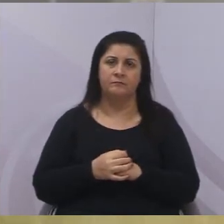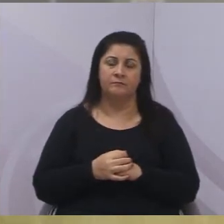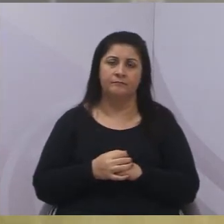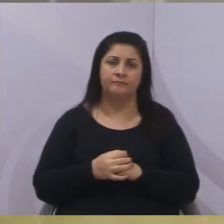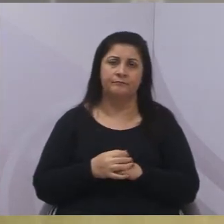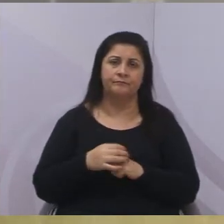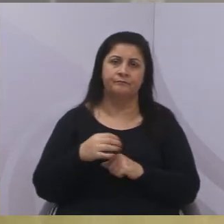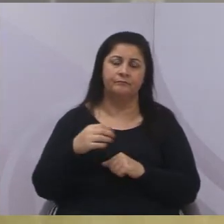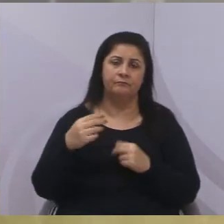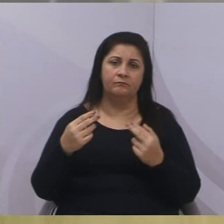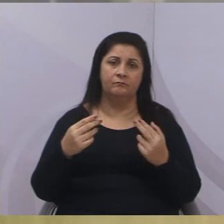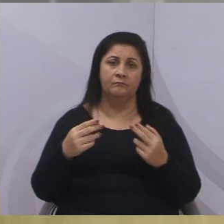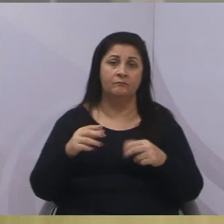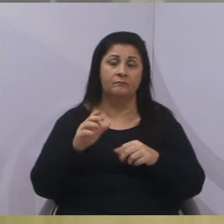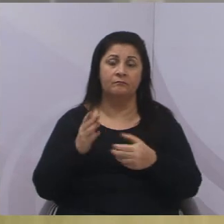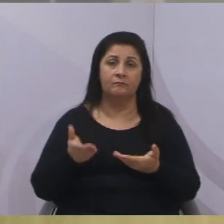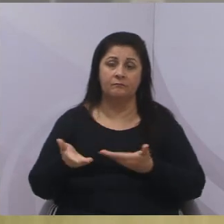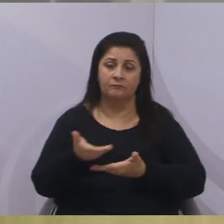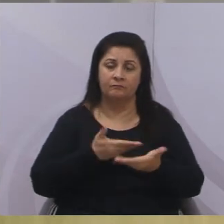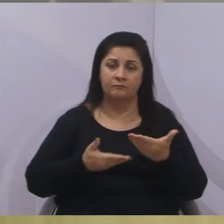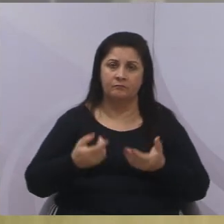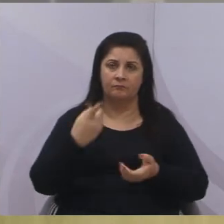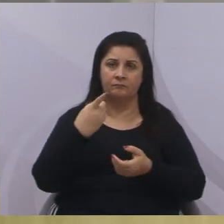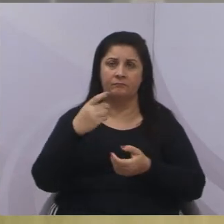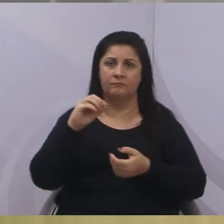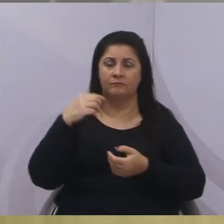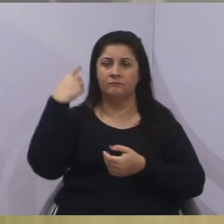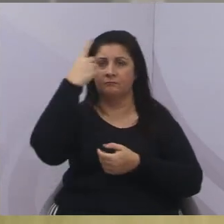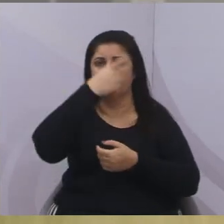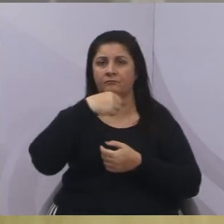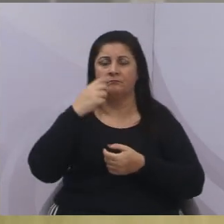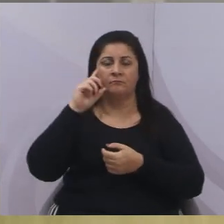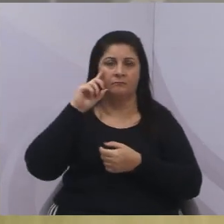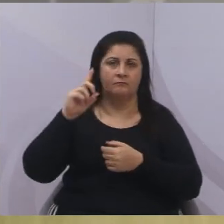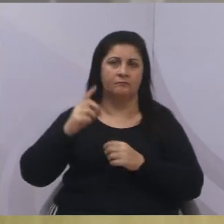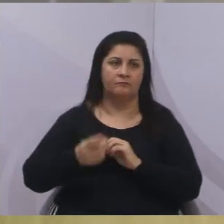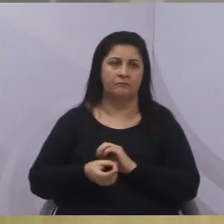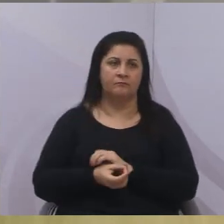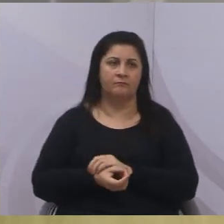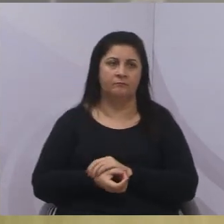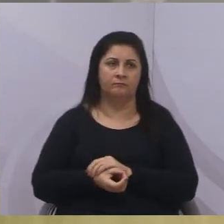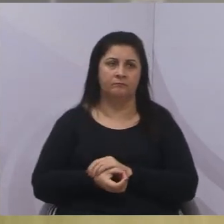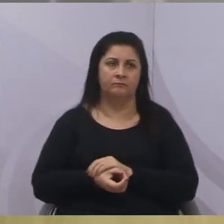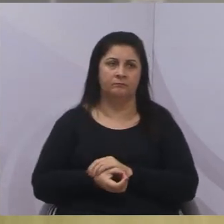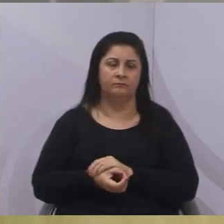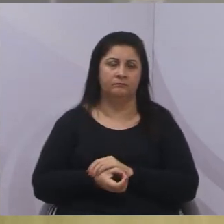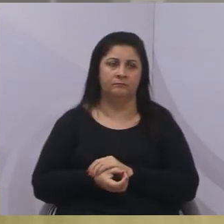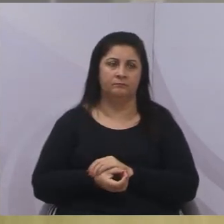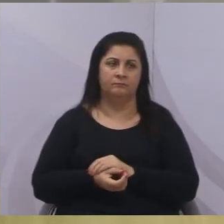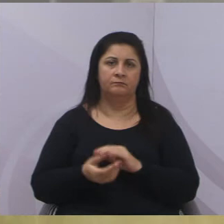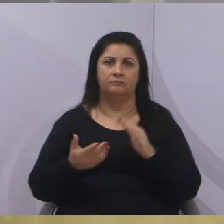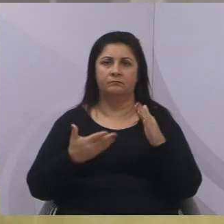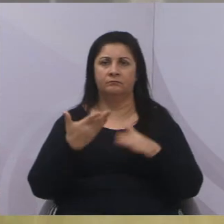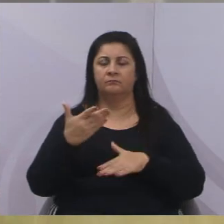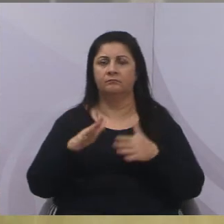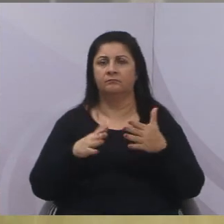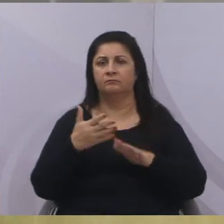um plantão de atendimento de 10 horas diárias, né? Dá um valor de